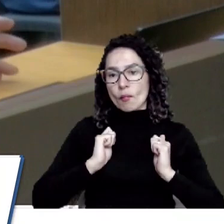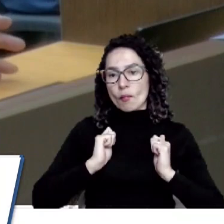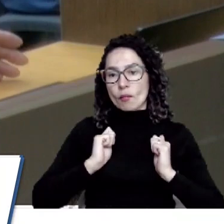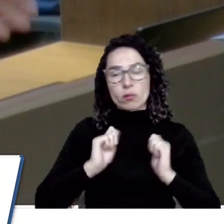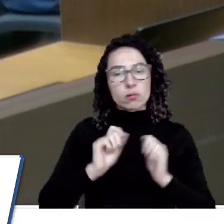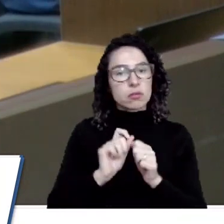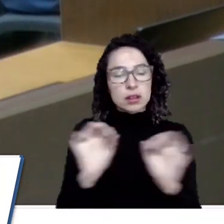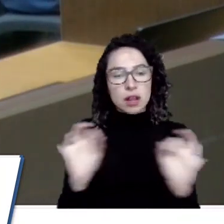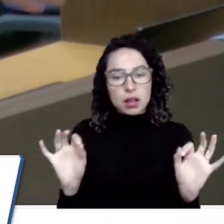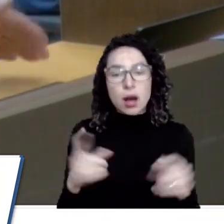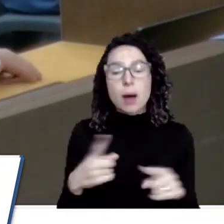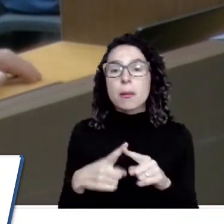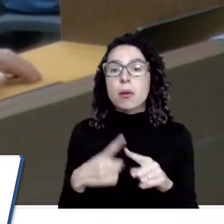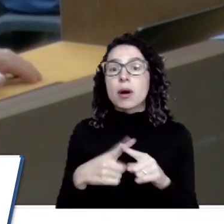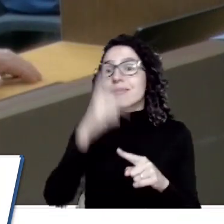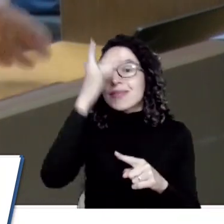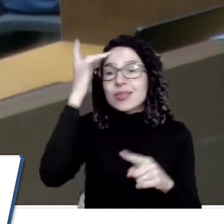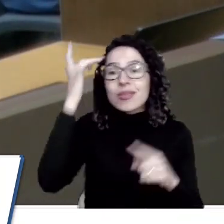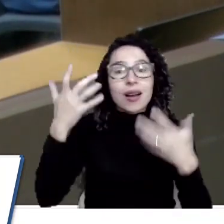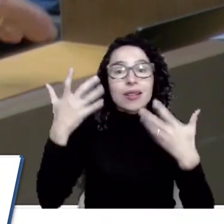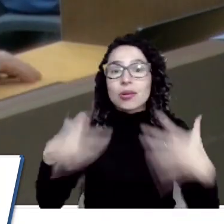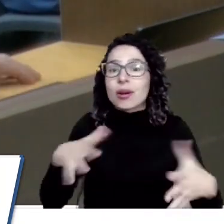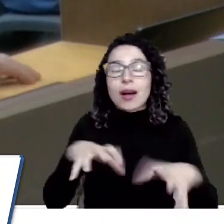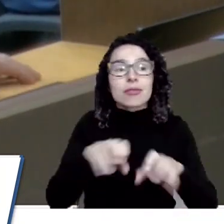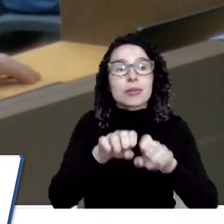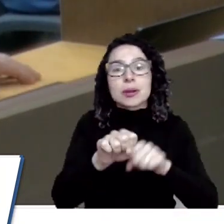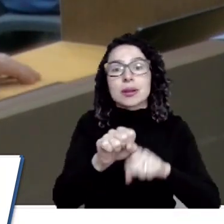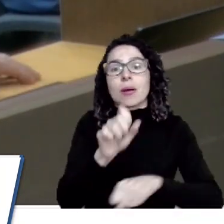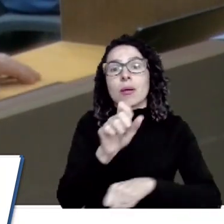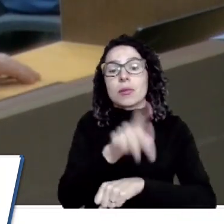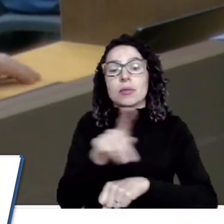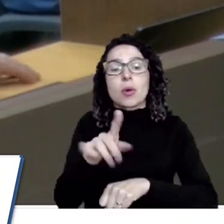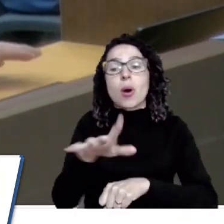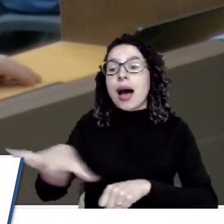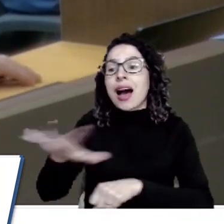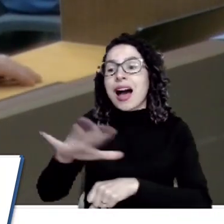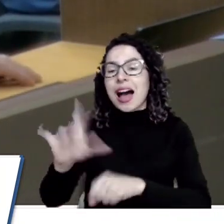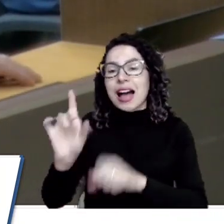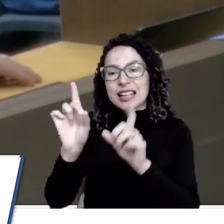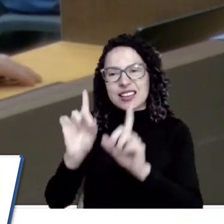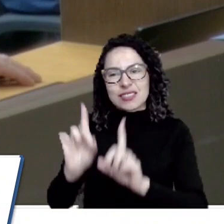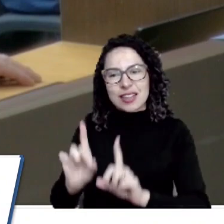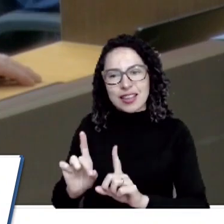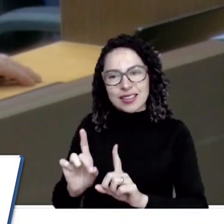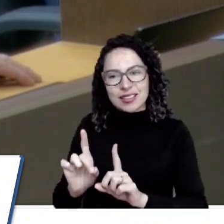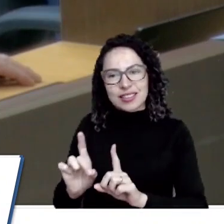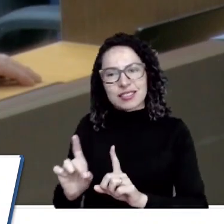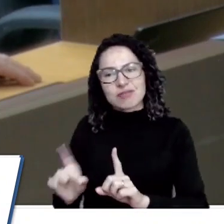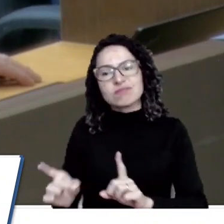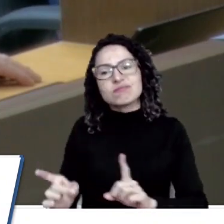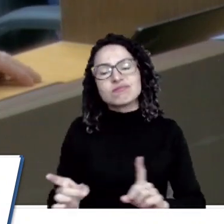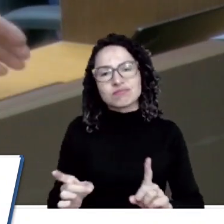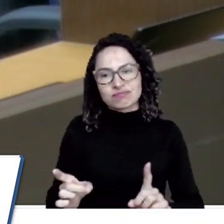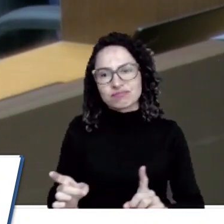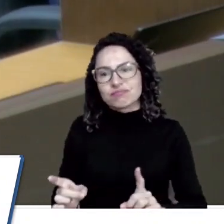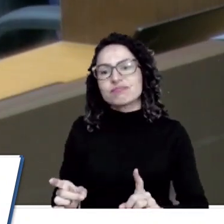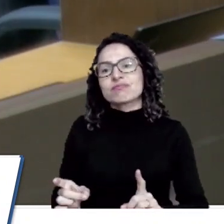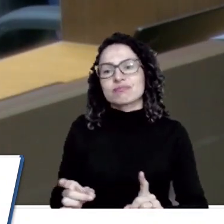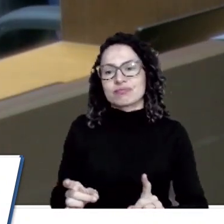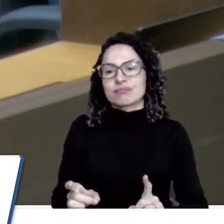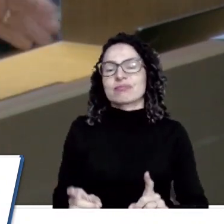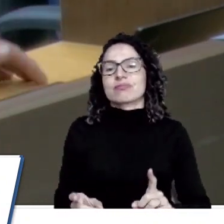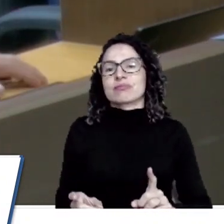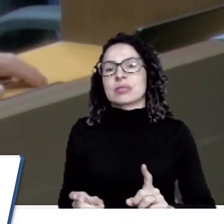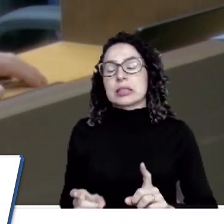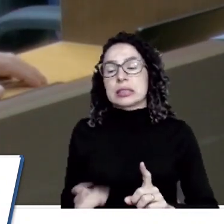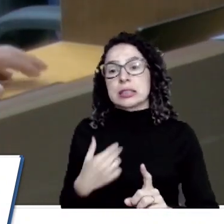Porque ninguém quer ser professor para cuidar dessa área. Sim. Então, realmente, nós já abraçamos